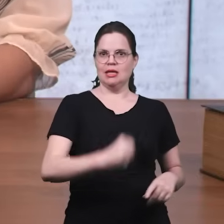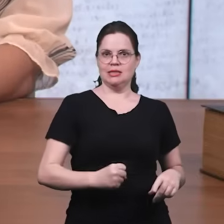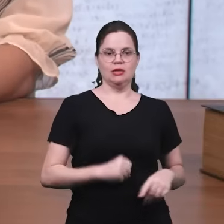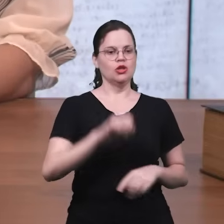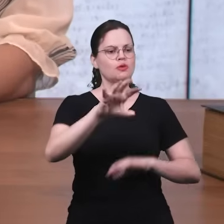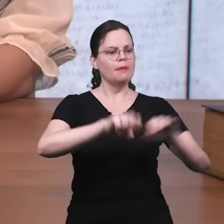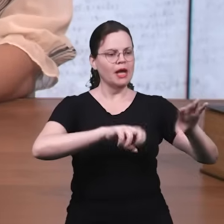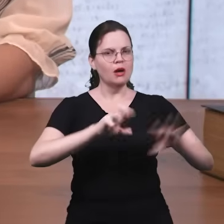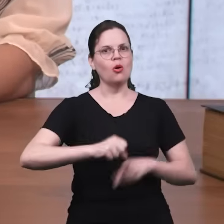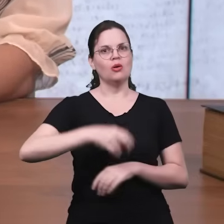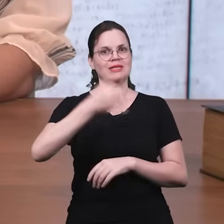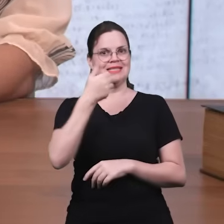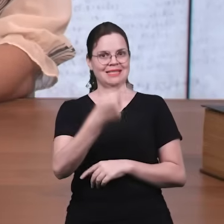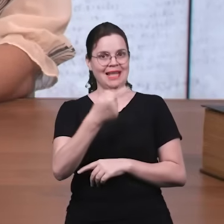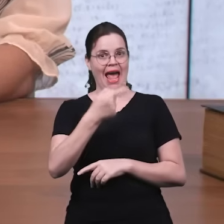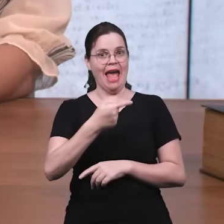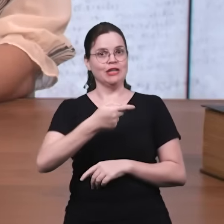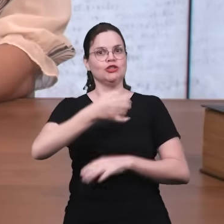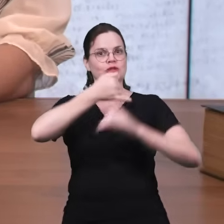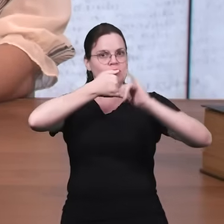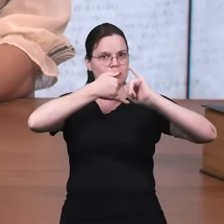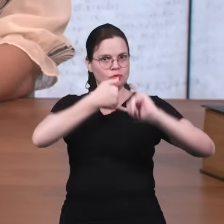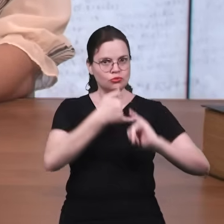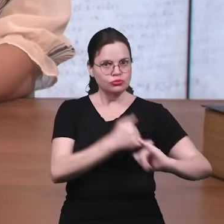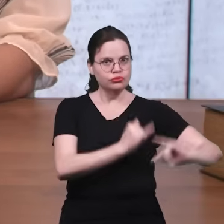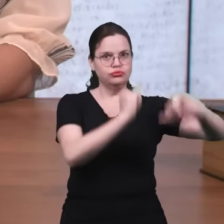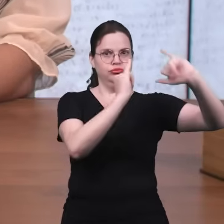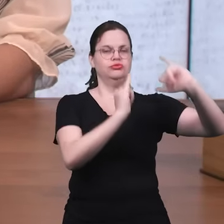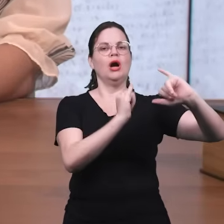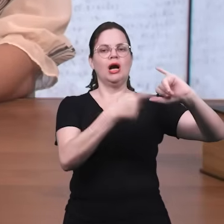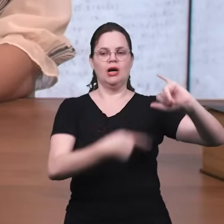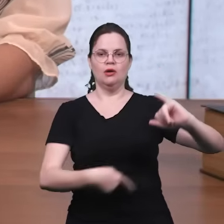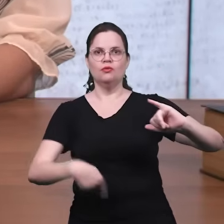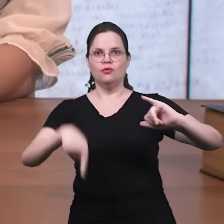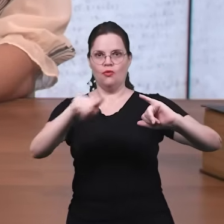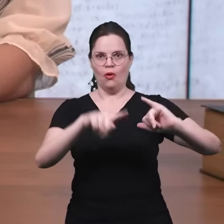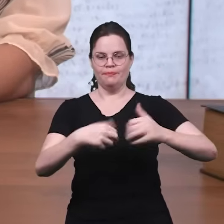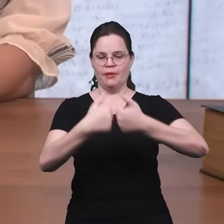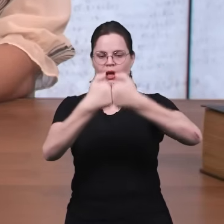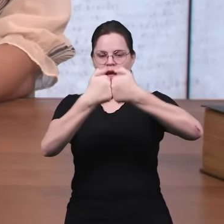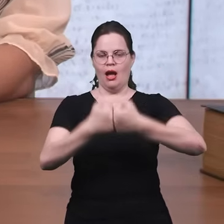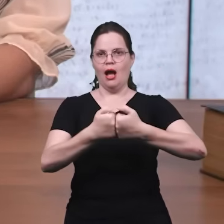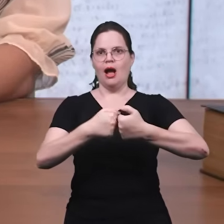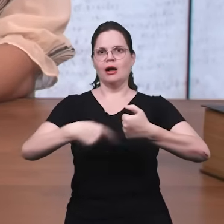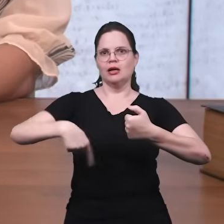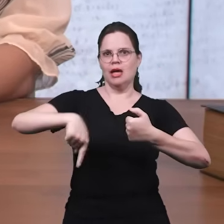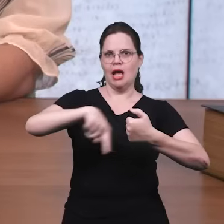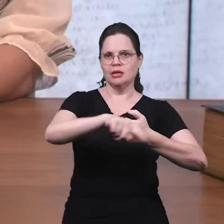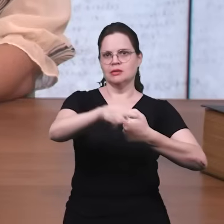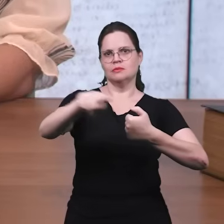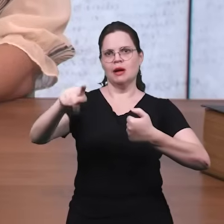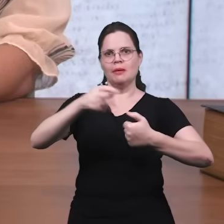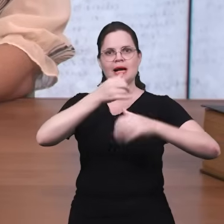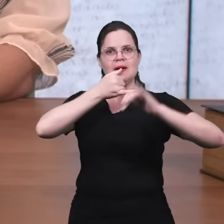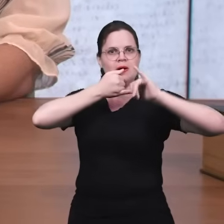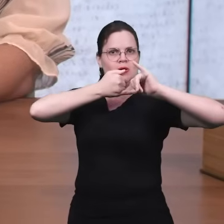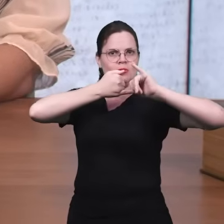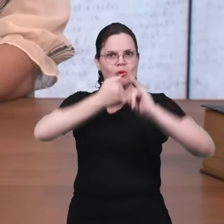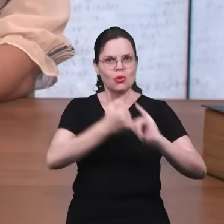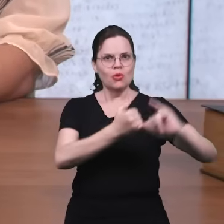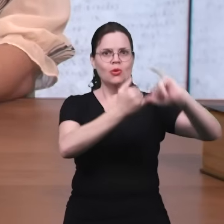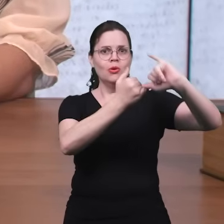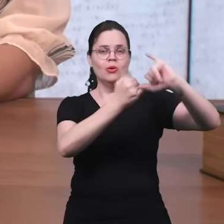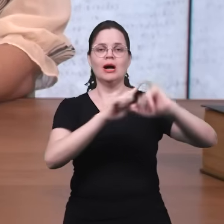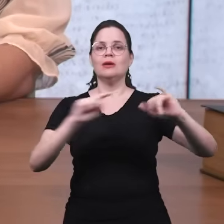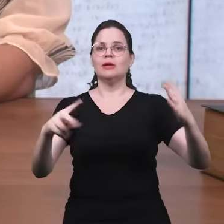as 7 buzinas de carneiros diante do Senhor, passaram e tocaram as buzinas, e a arca